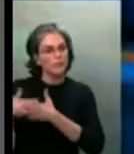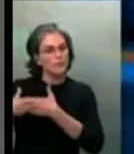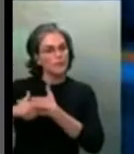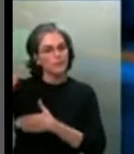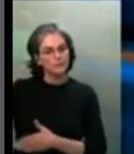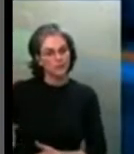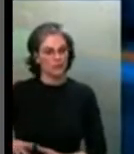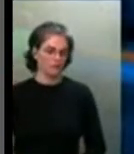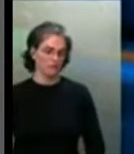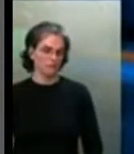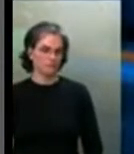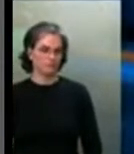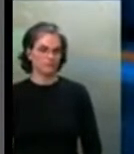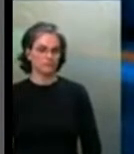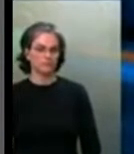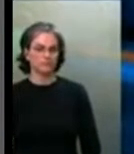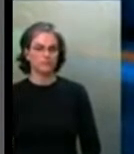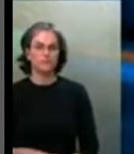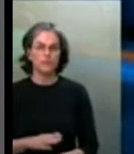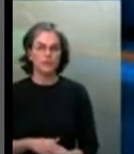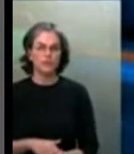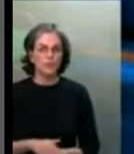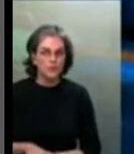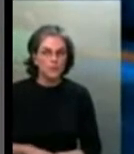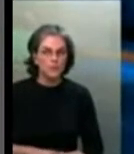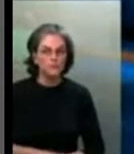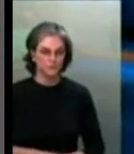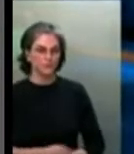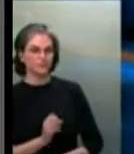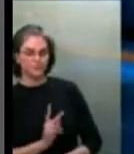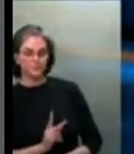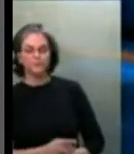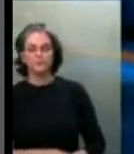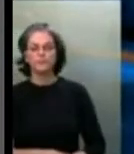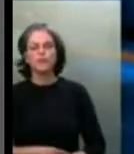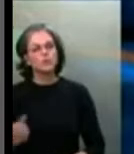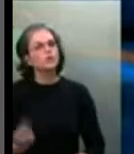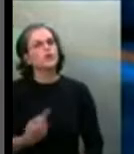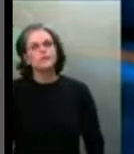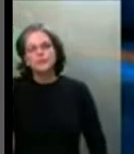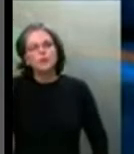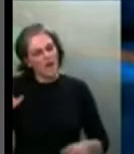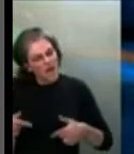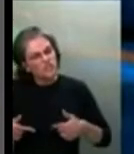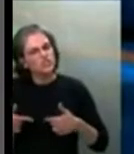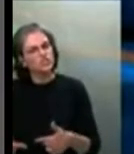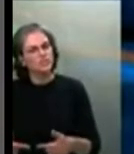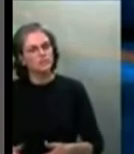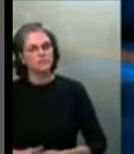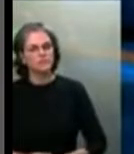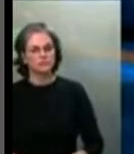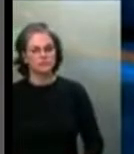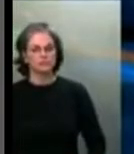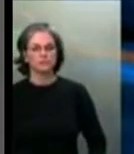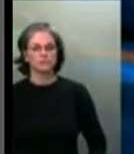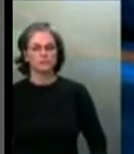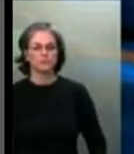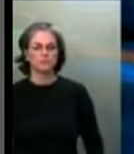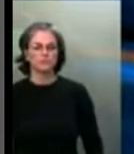concluir, presidente. Mas é fundamental a gente agir. E, presidente, a minha